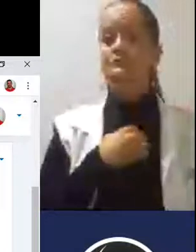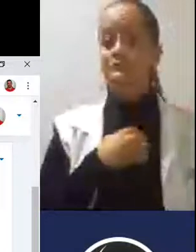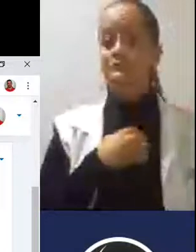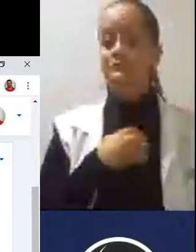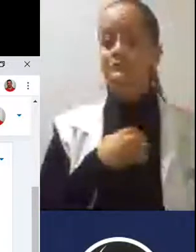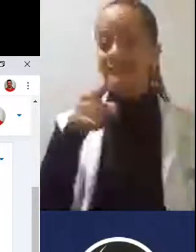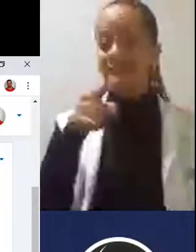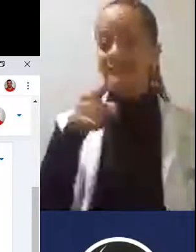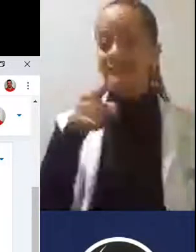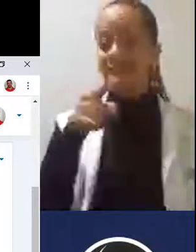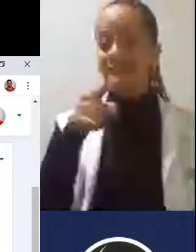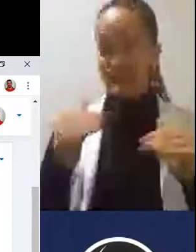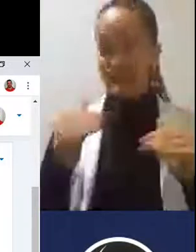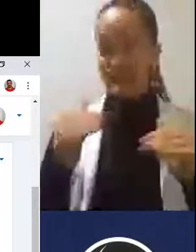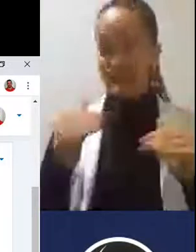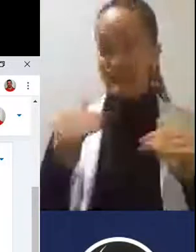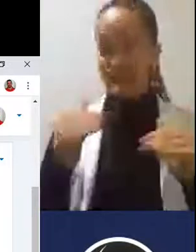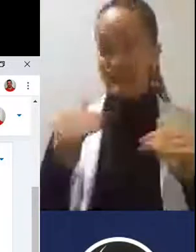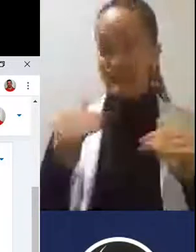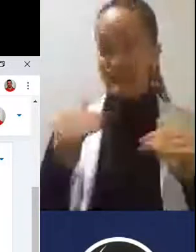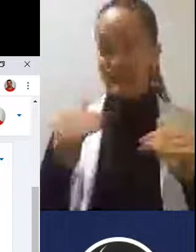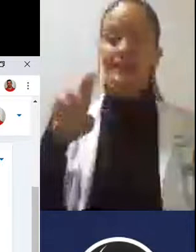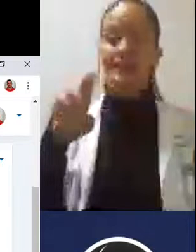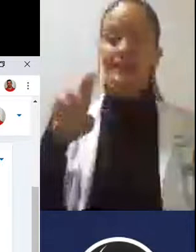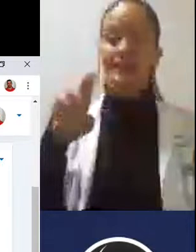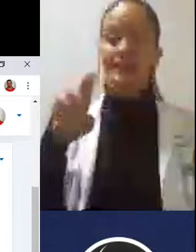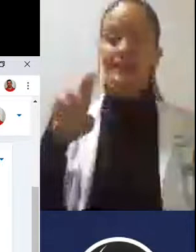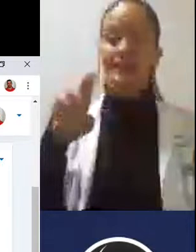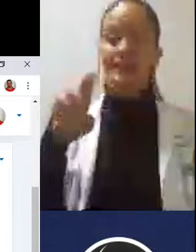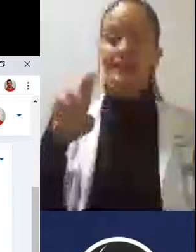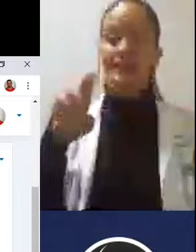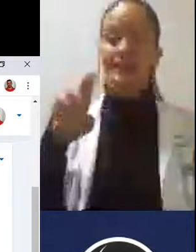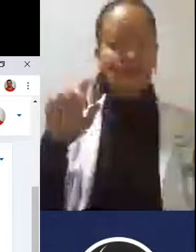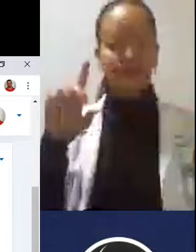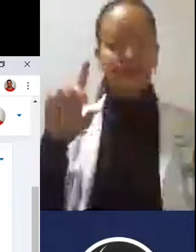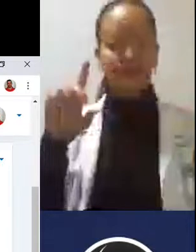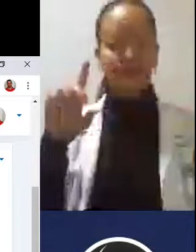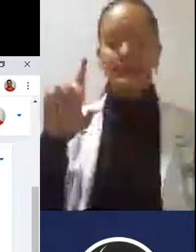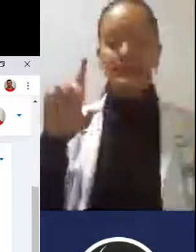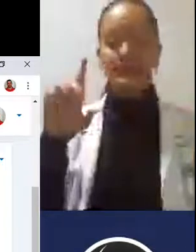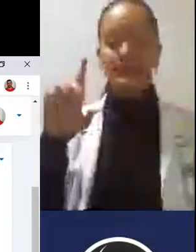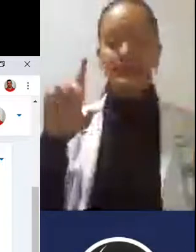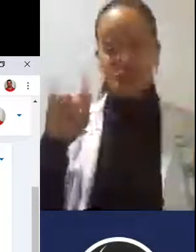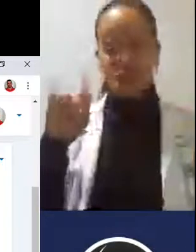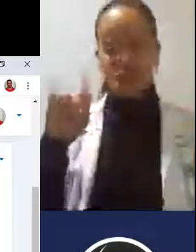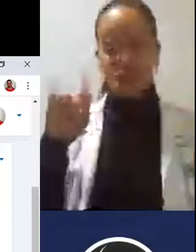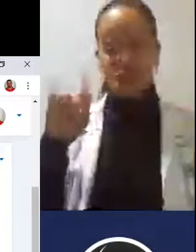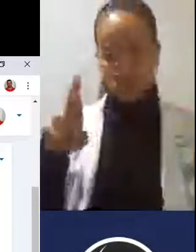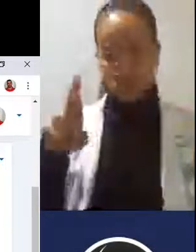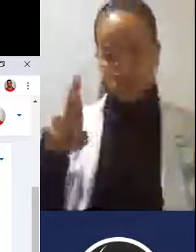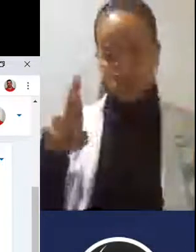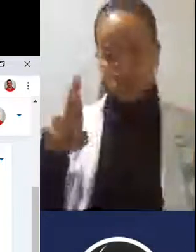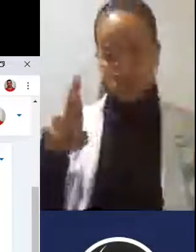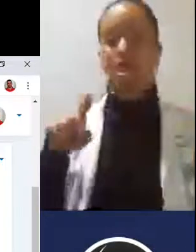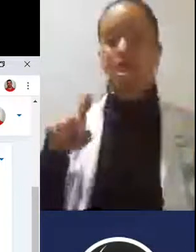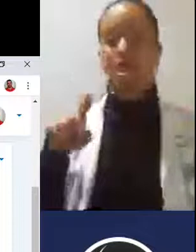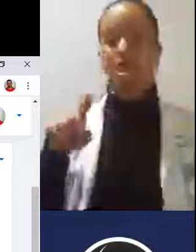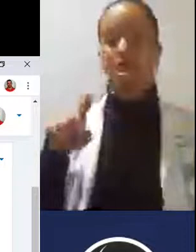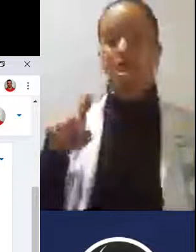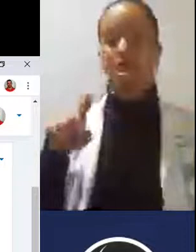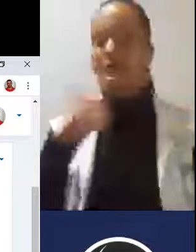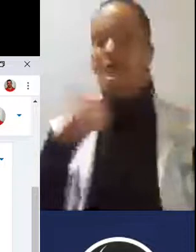resistores na situação principal, né? Então, resistor de... Vamos esperar aqui, ó. Um resistor de 10 e um de 15,